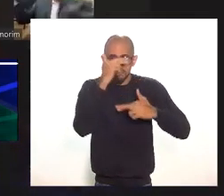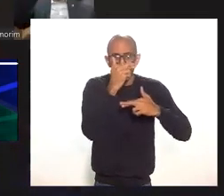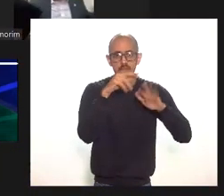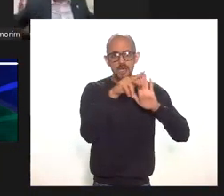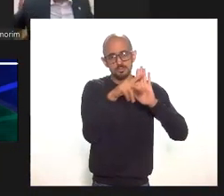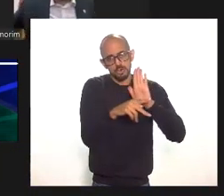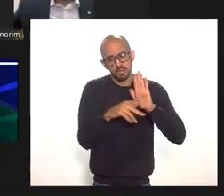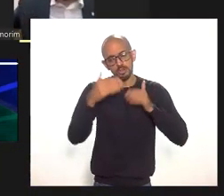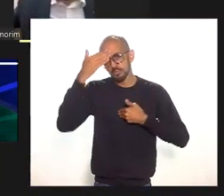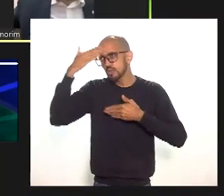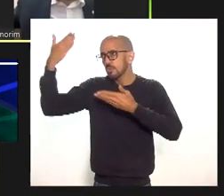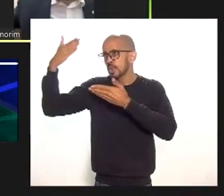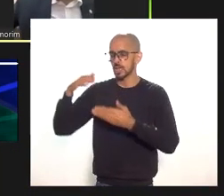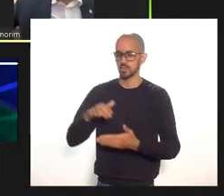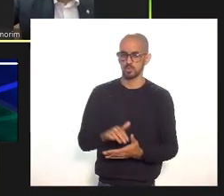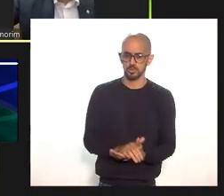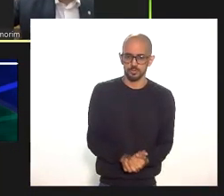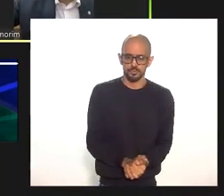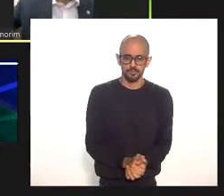Sim? Presidente.